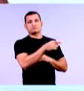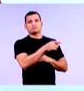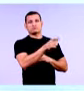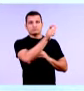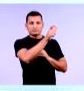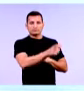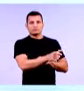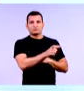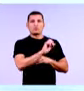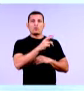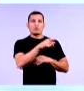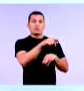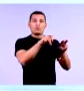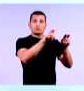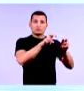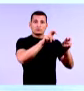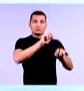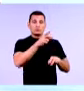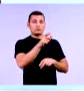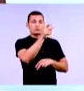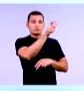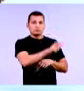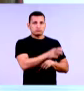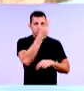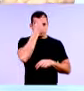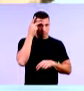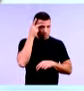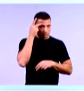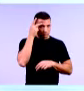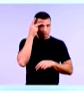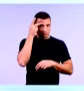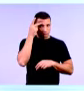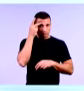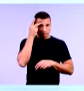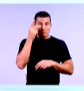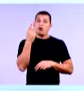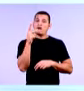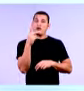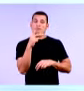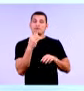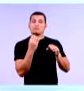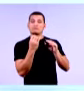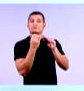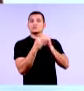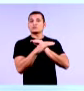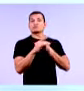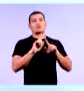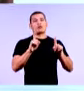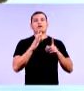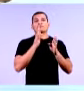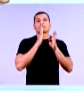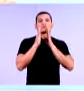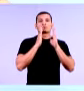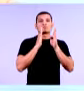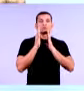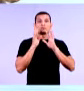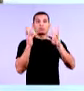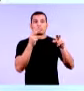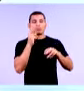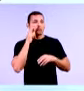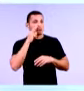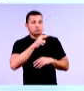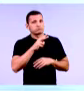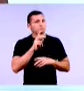ao usuário que foi endereçada. Né? Afinal de contas, sua mensagem não é, você não está no Facebook para todo mundo ver o que você mandou,